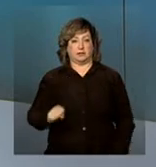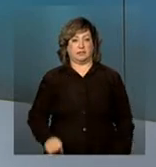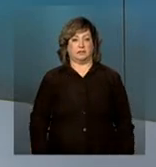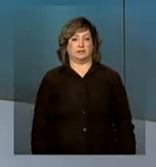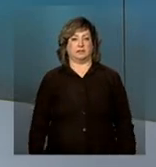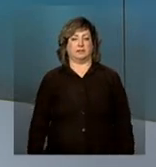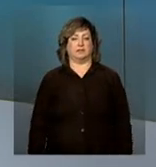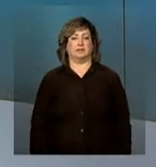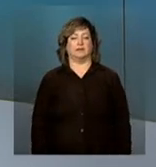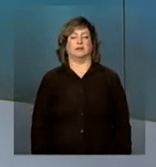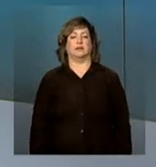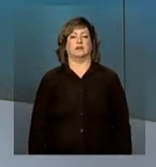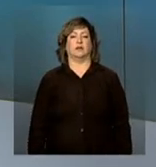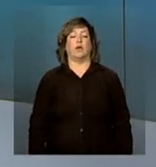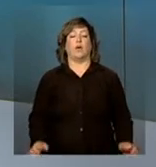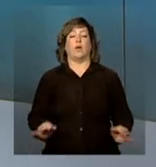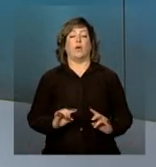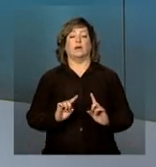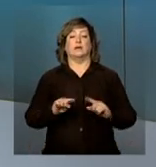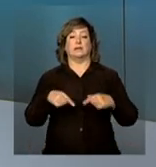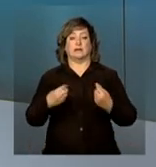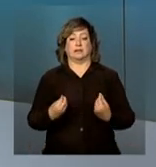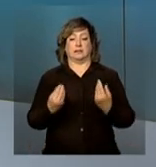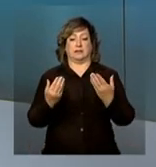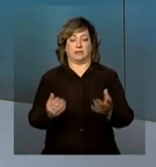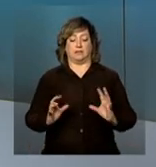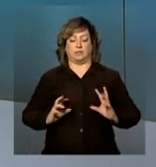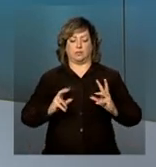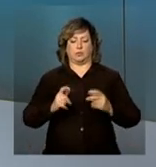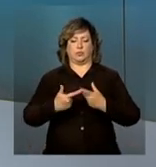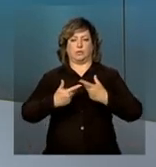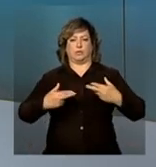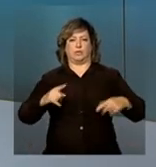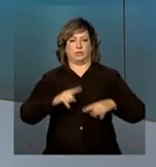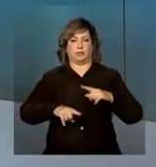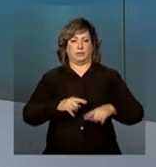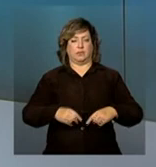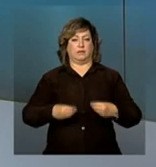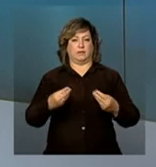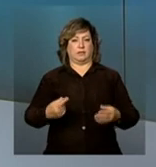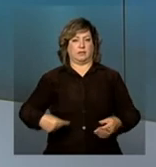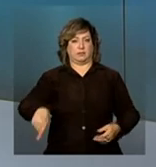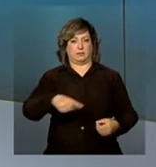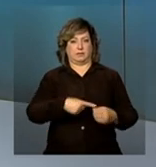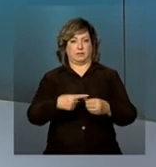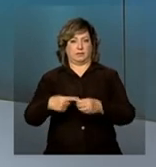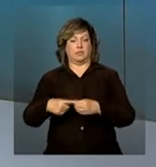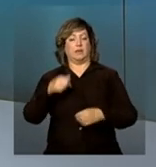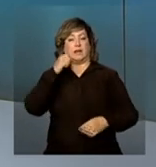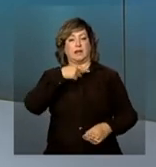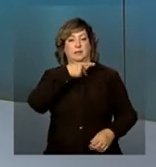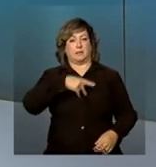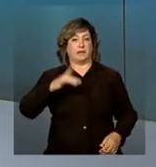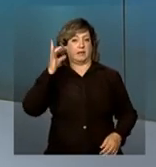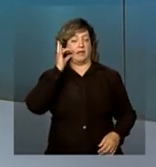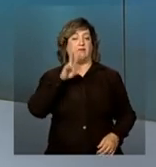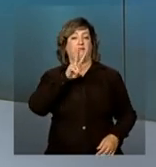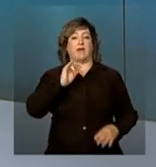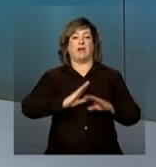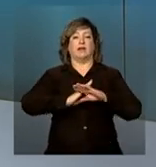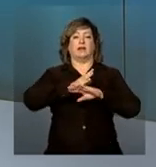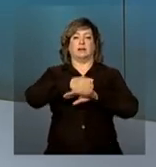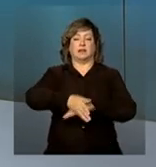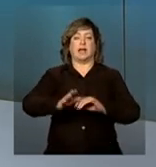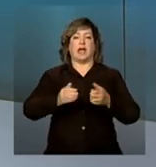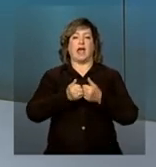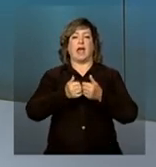E após entregar os equipamentos aos municípios gaúchos, a presidenta Dilma Rousseff vai participar da abertura